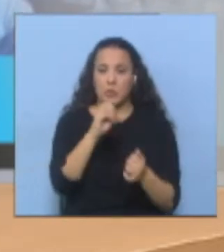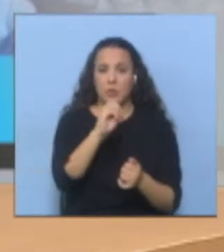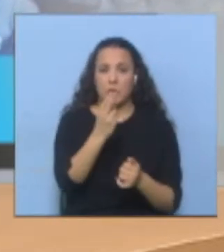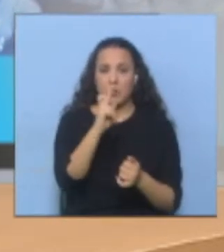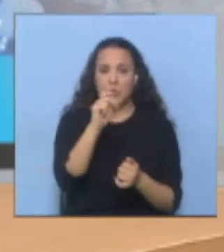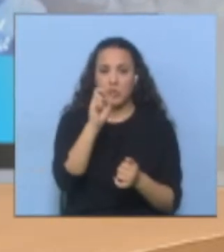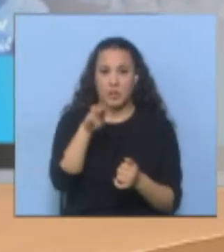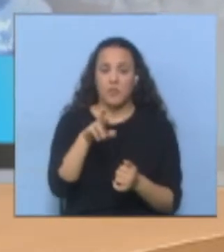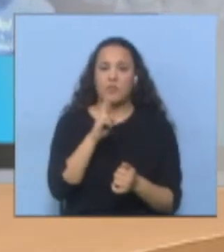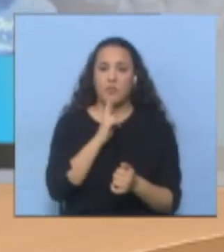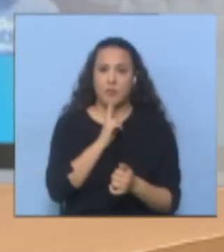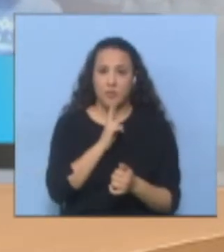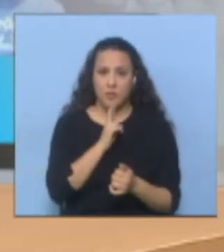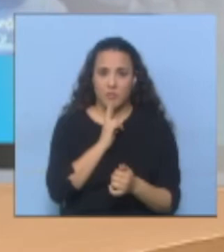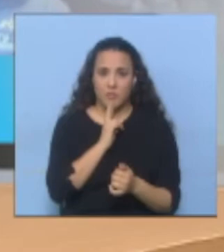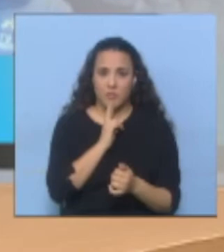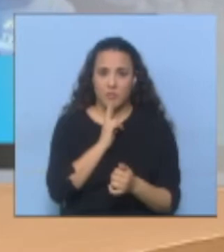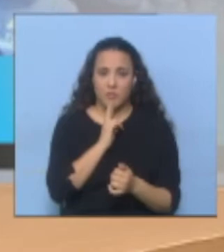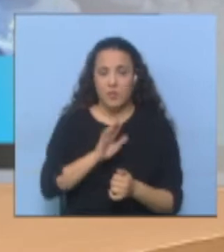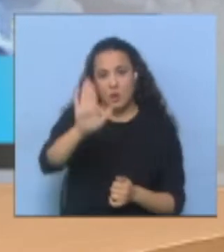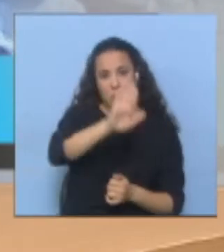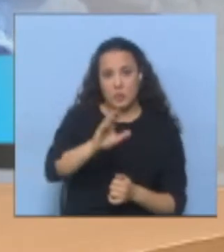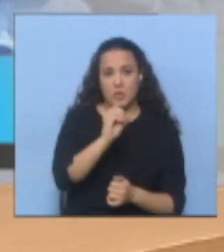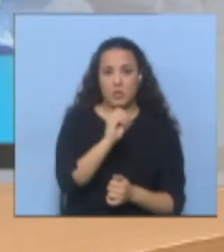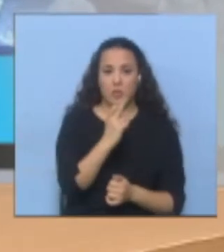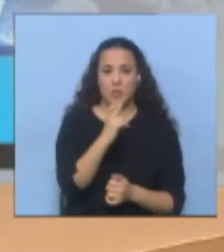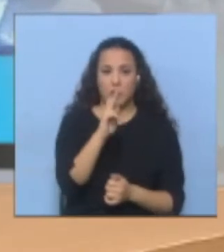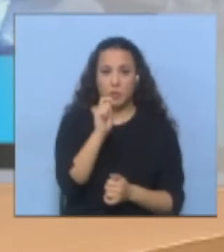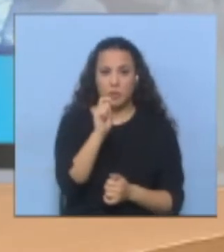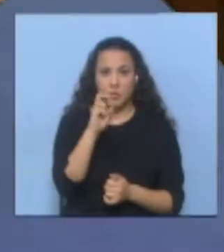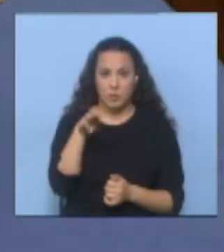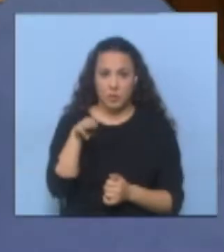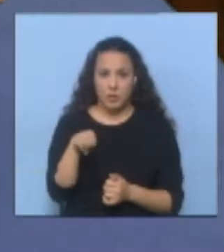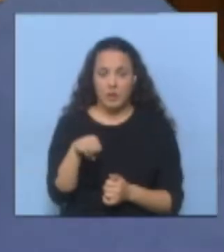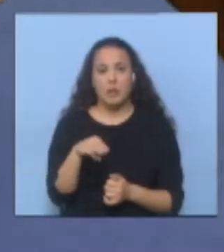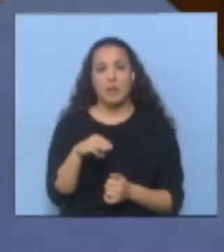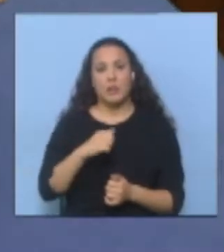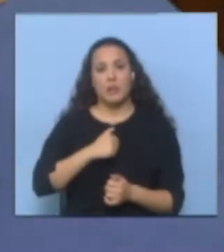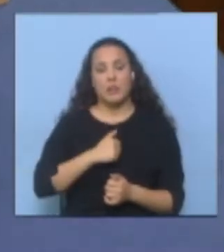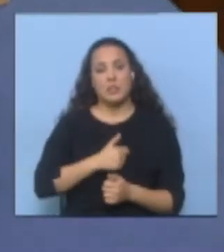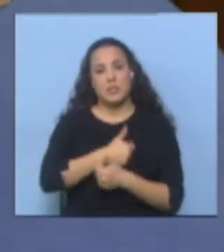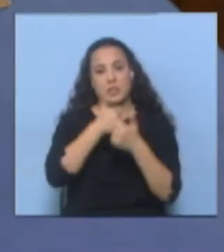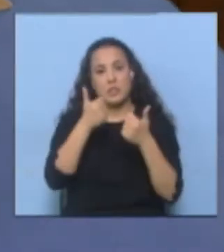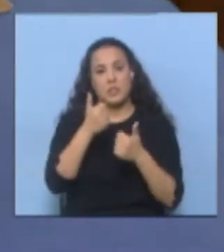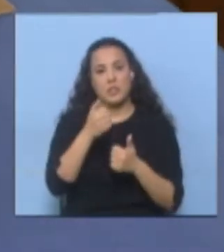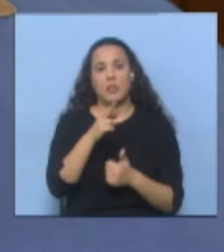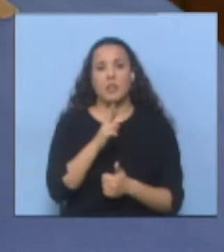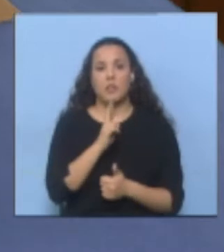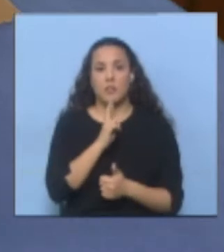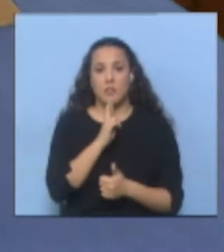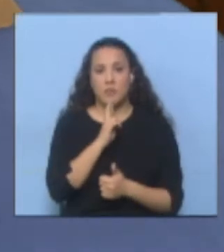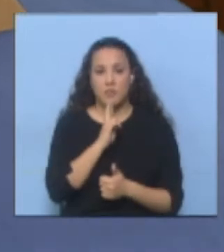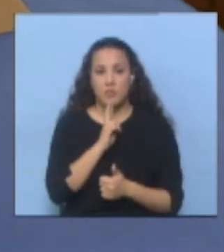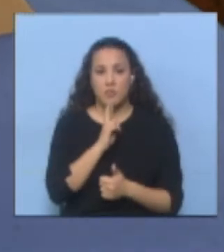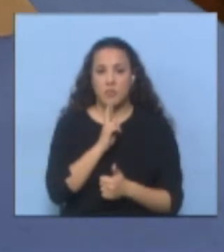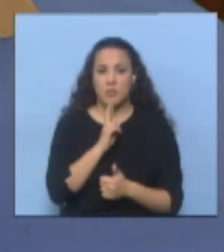ACISO. O Conselho de Orem tem no seu seio a cidade de Fátima. A cidade de Fátima tem uma componente